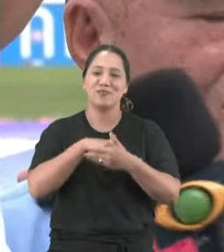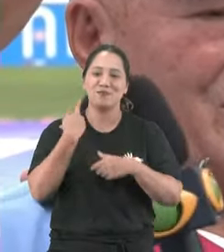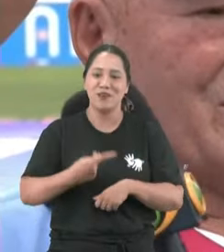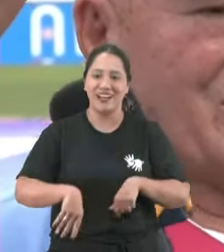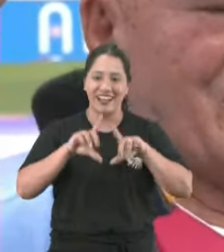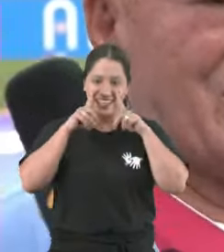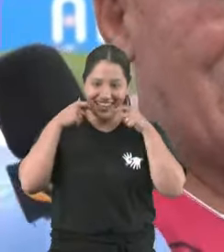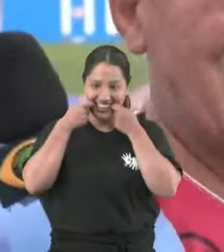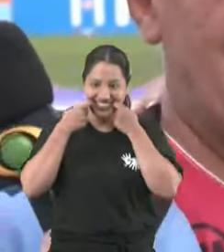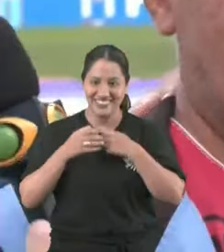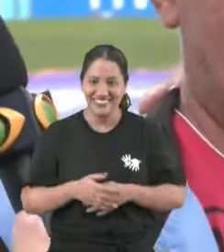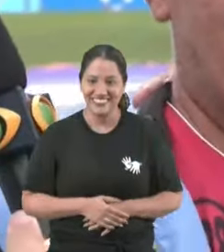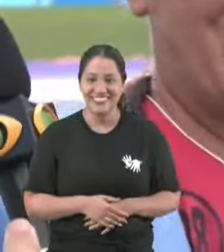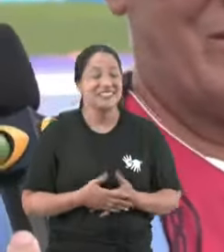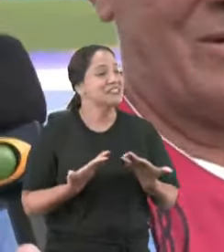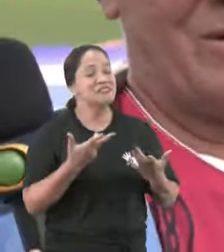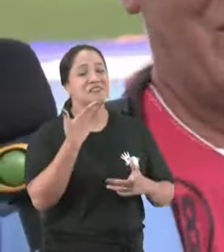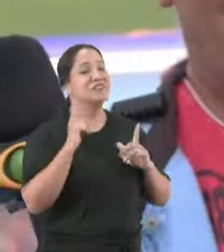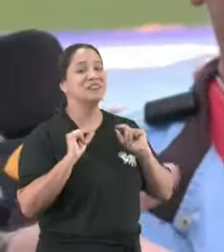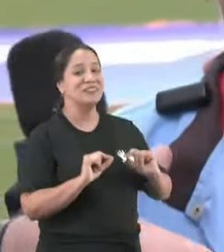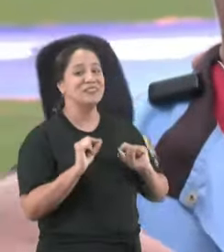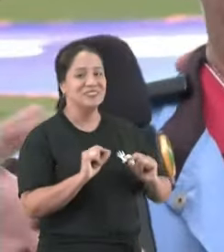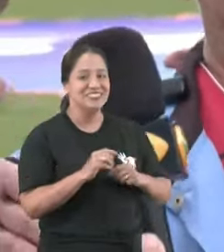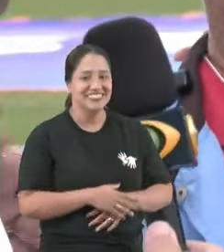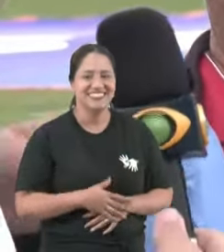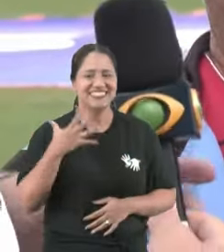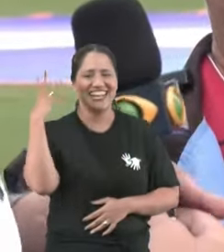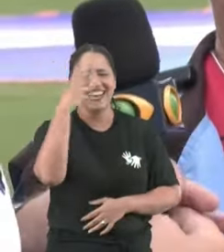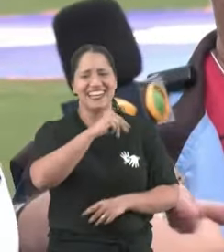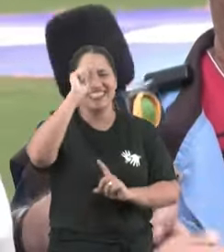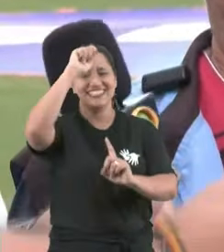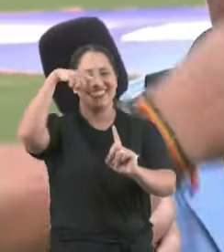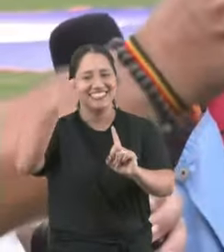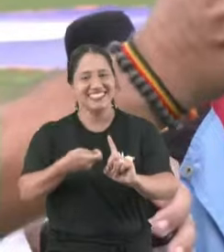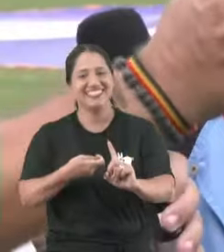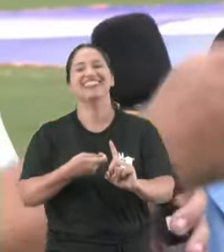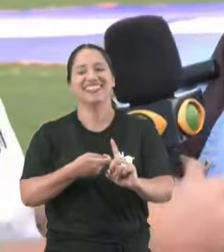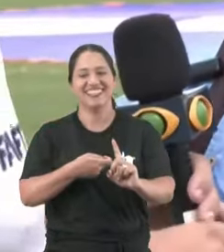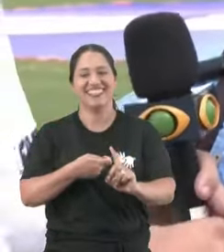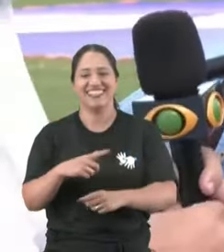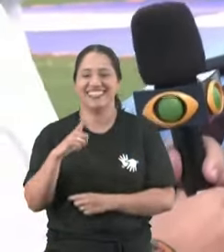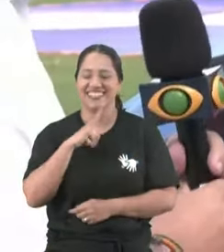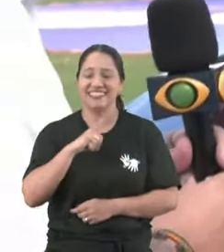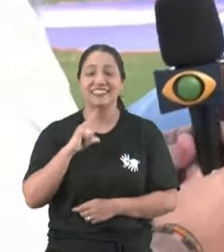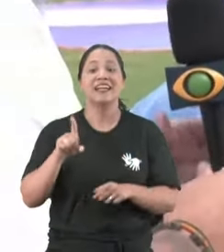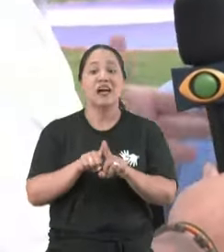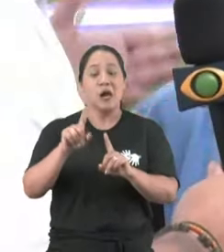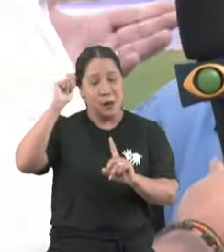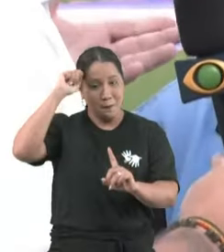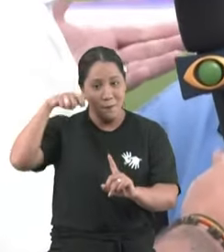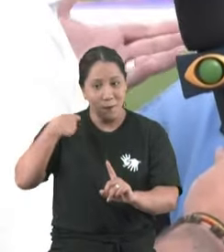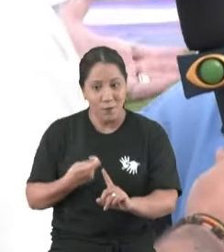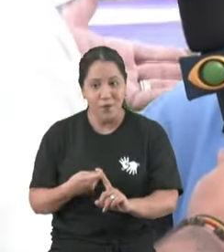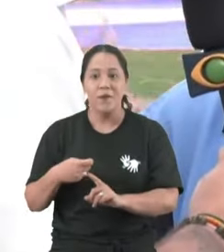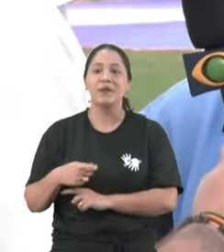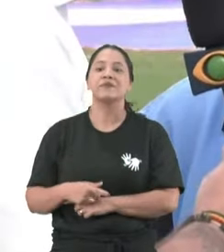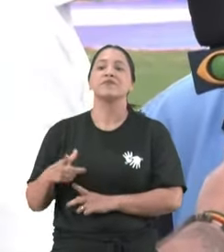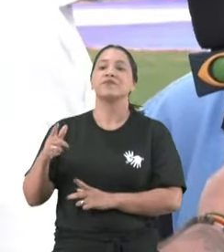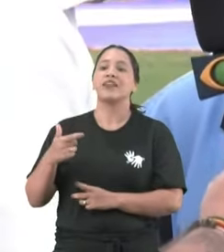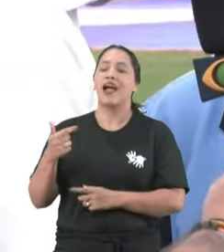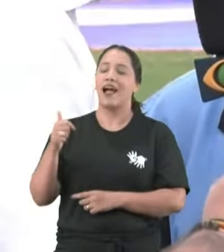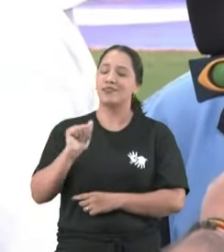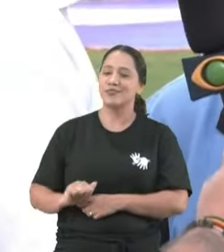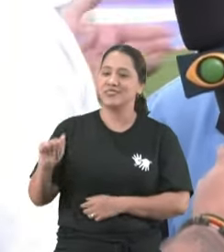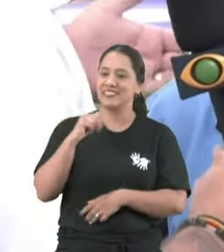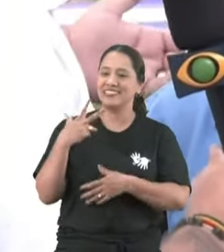Tá aí, Paulo. O que é que tem a dizer agora dessa linda homenagem? Ainda tem uma homenagem também da nossa ACE, Associação de